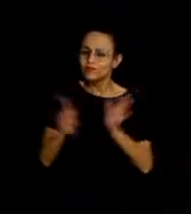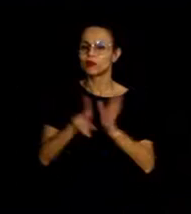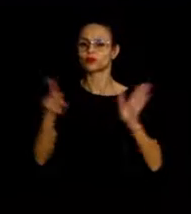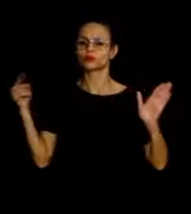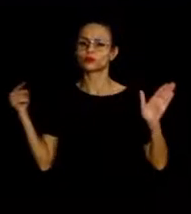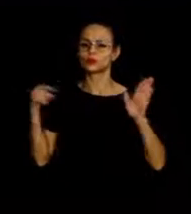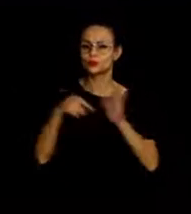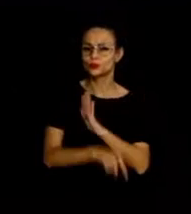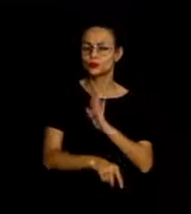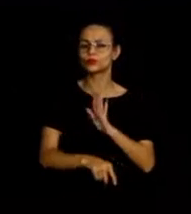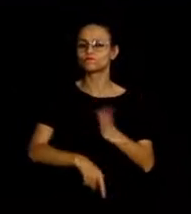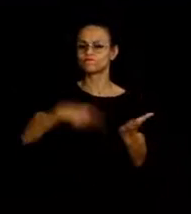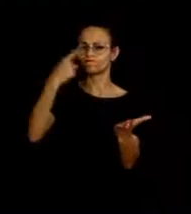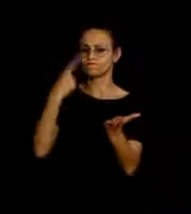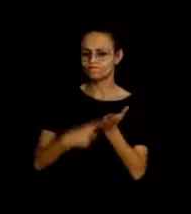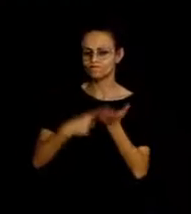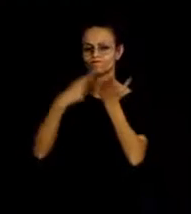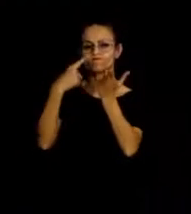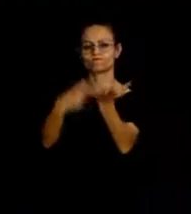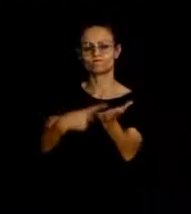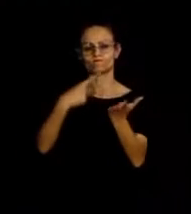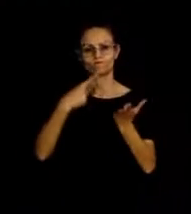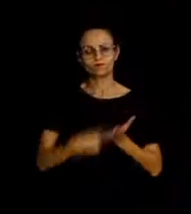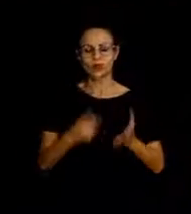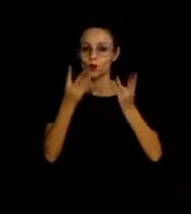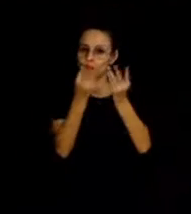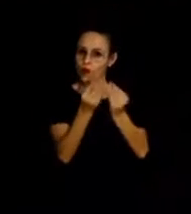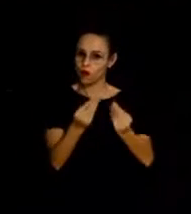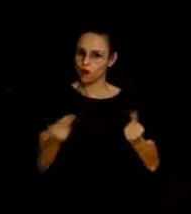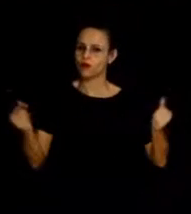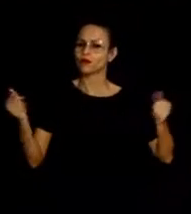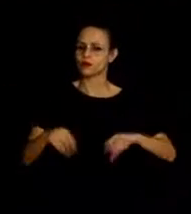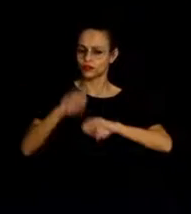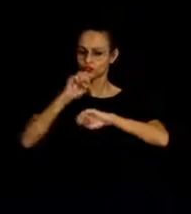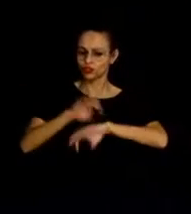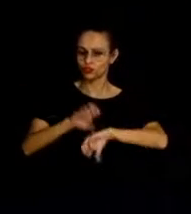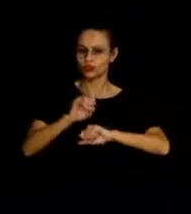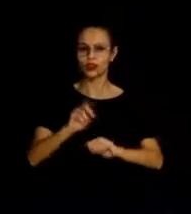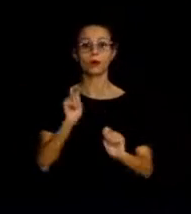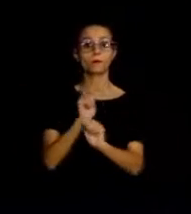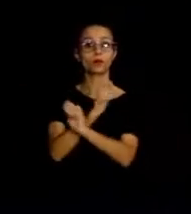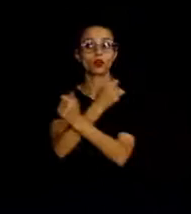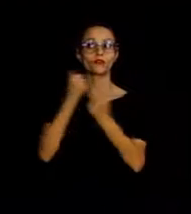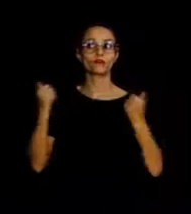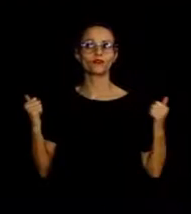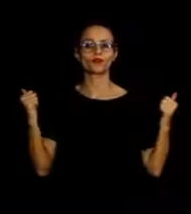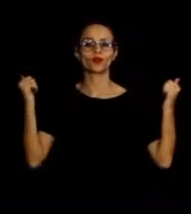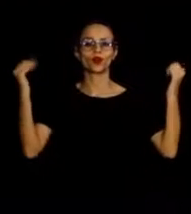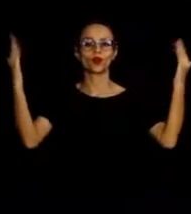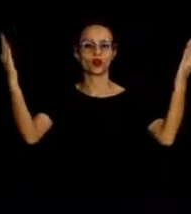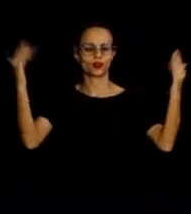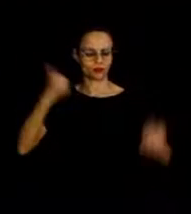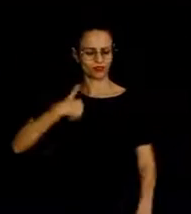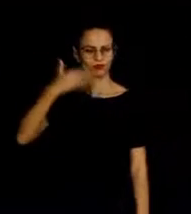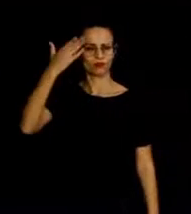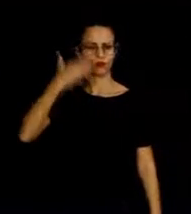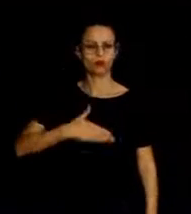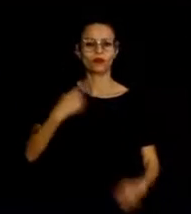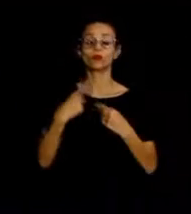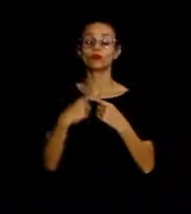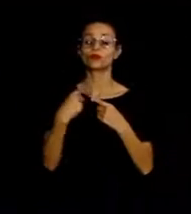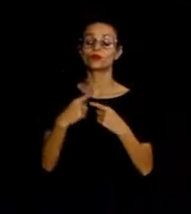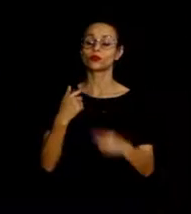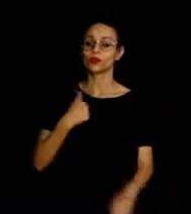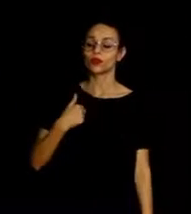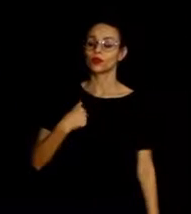aprofundamento de comprometimento com a qualidade do ensino a pouco que foi para fora e eu sou testemunha porque eu